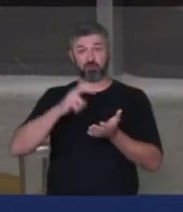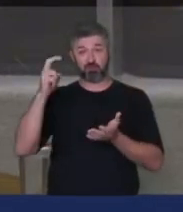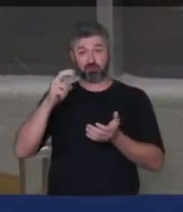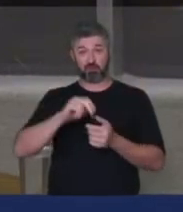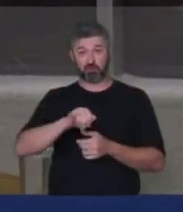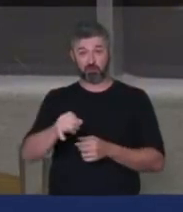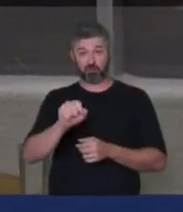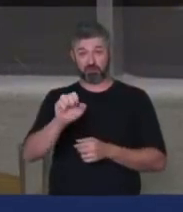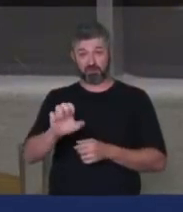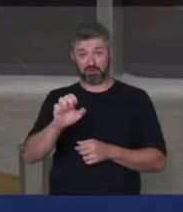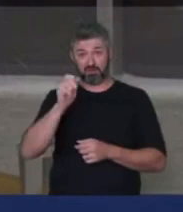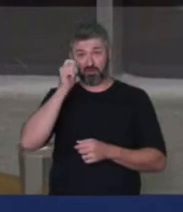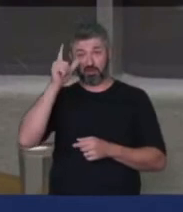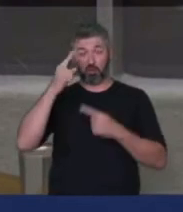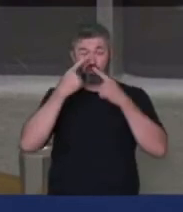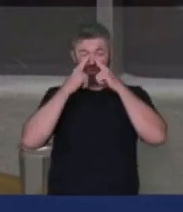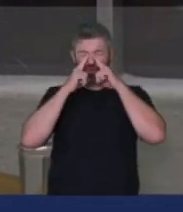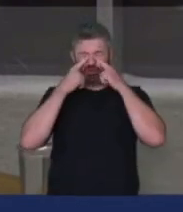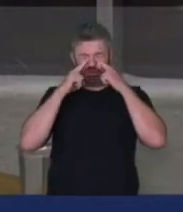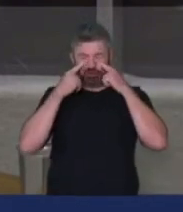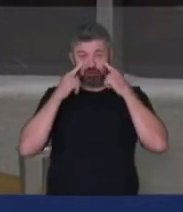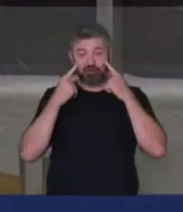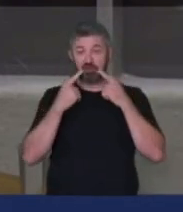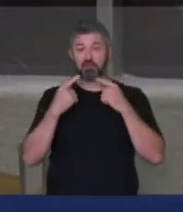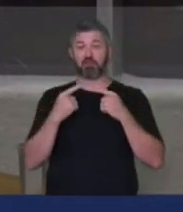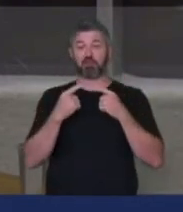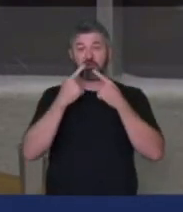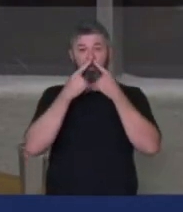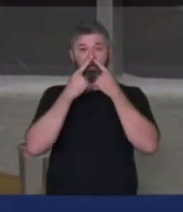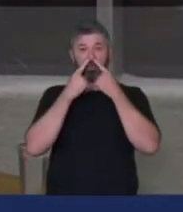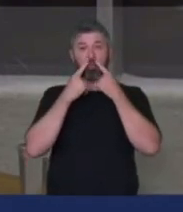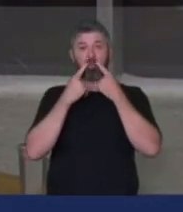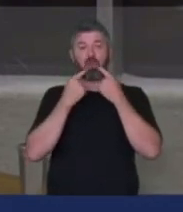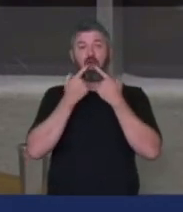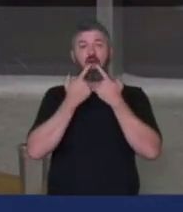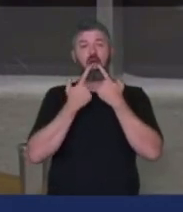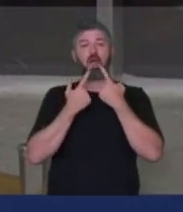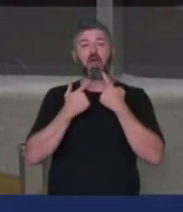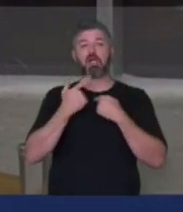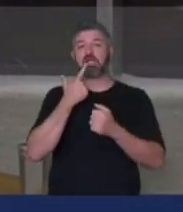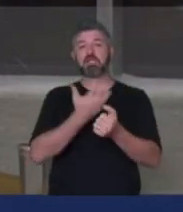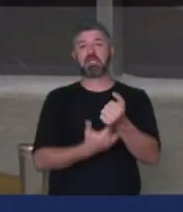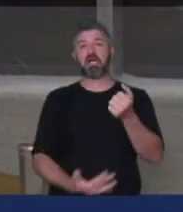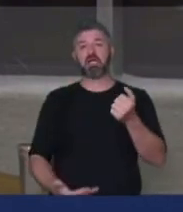José acordou chorando, sangrando pelo nariz e pela boca, a mãe...